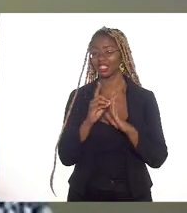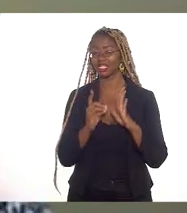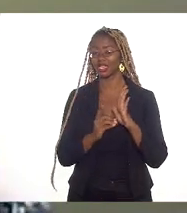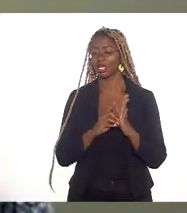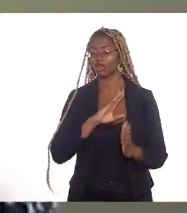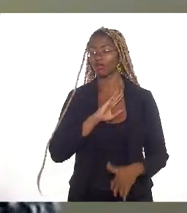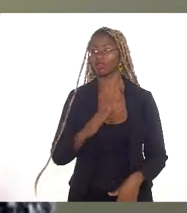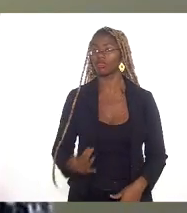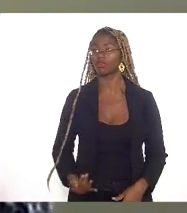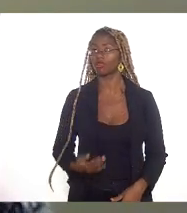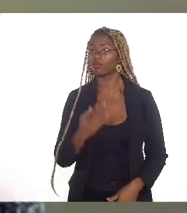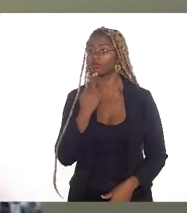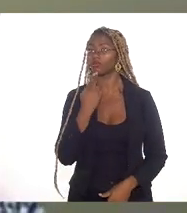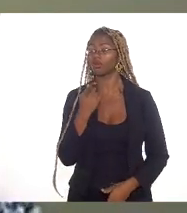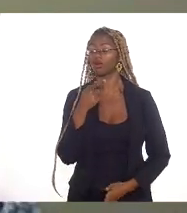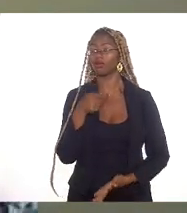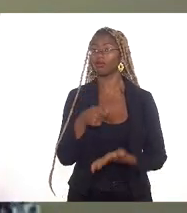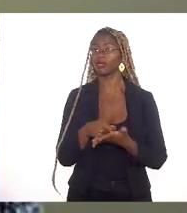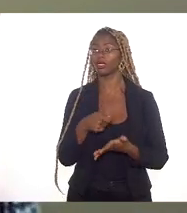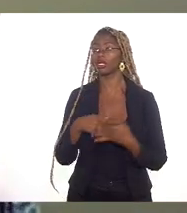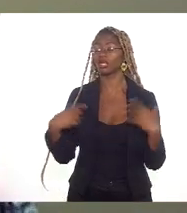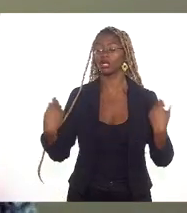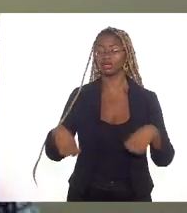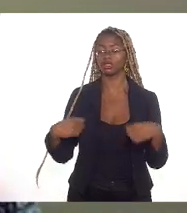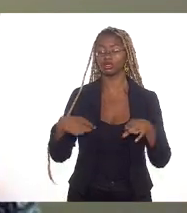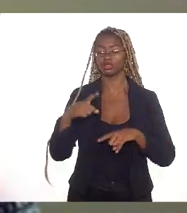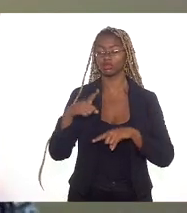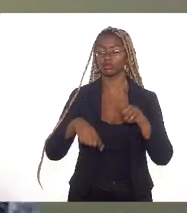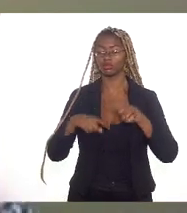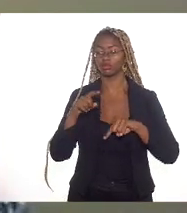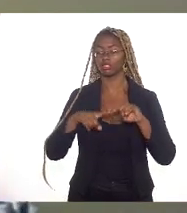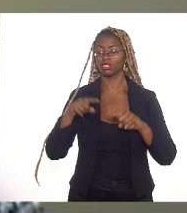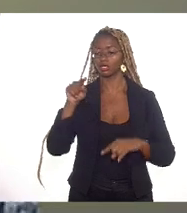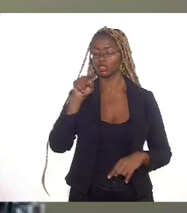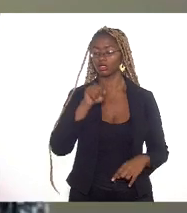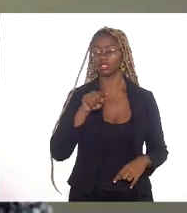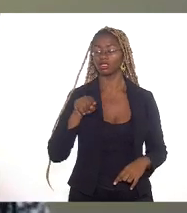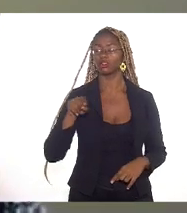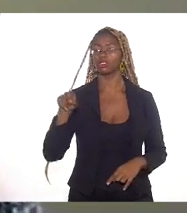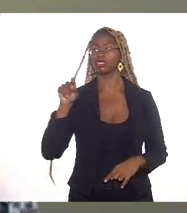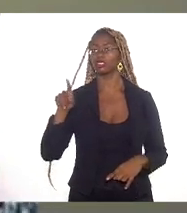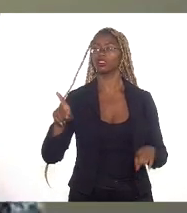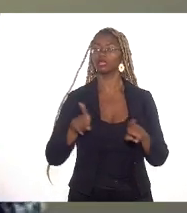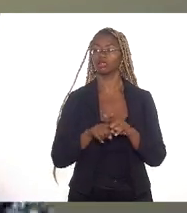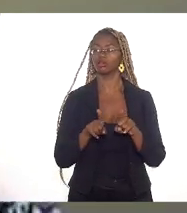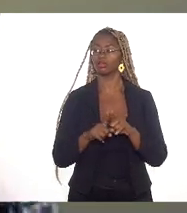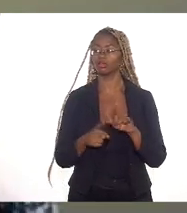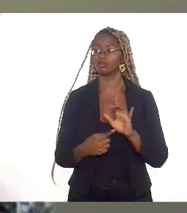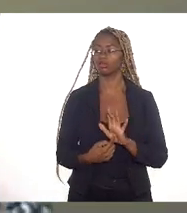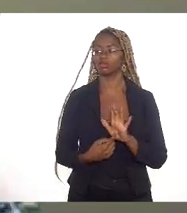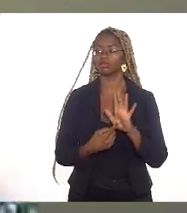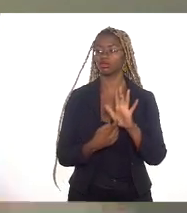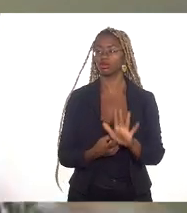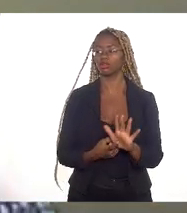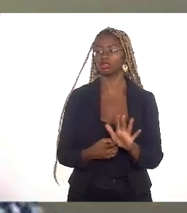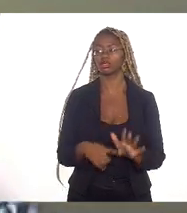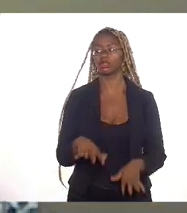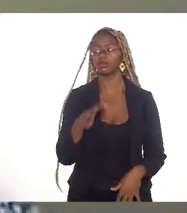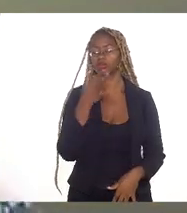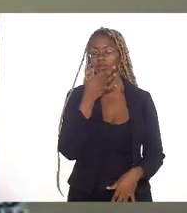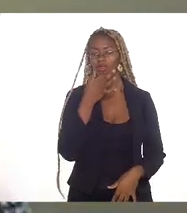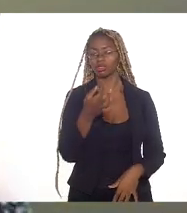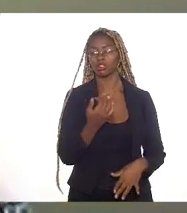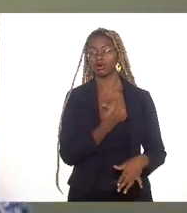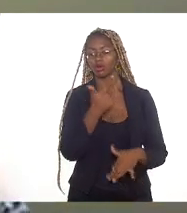a necessidade desses equipamentos e coloca, né, como argumento, entre